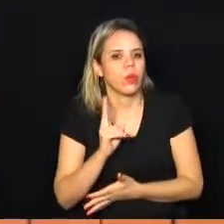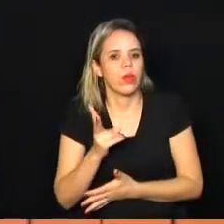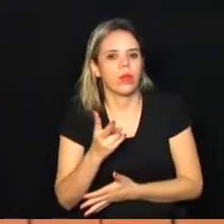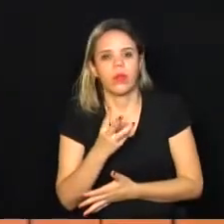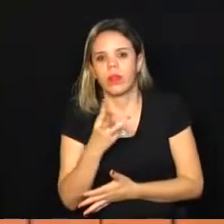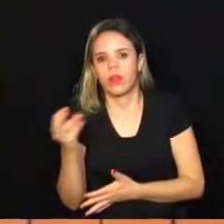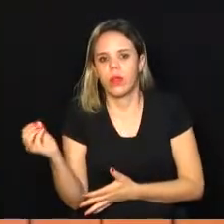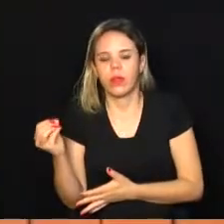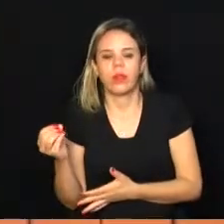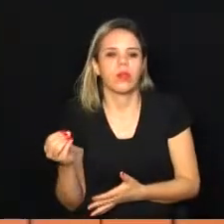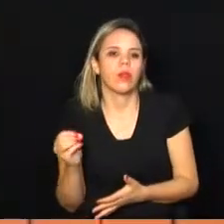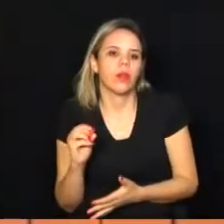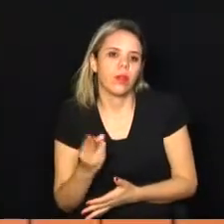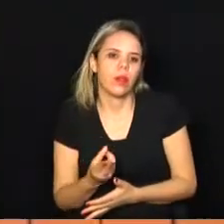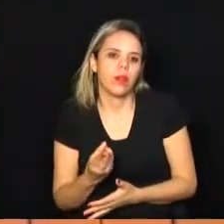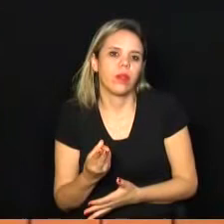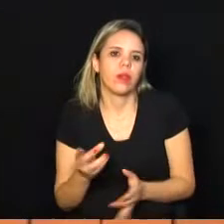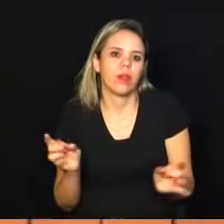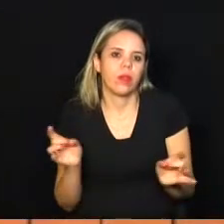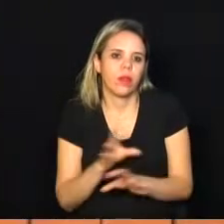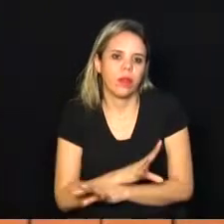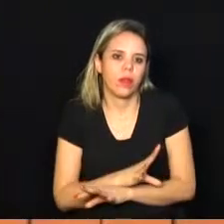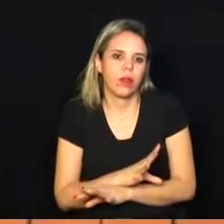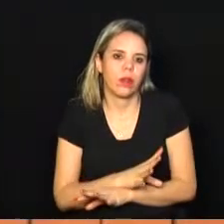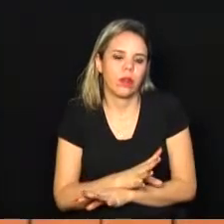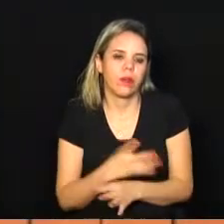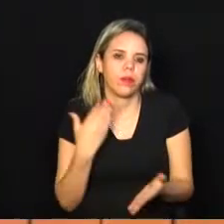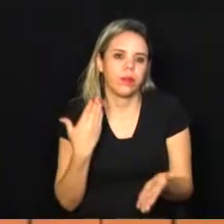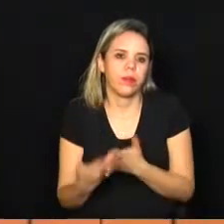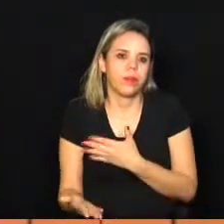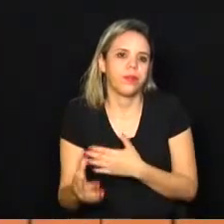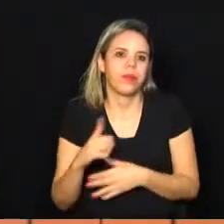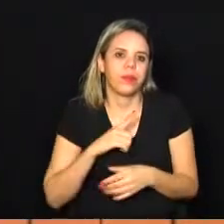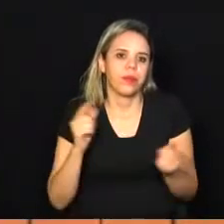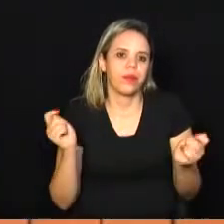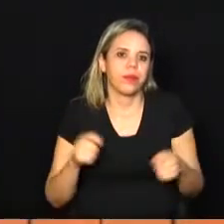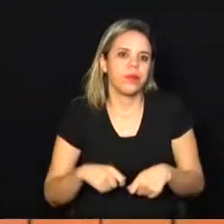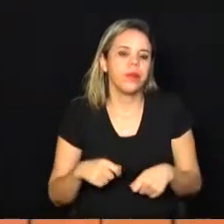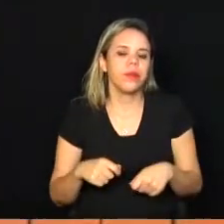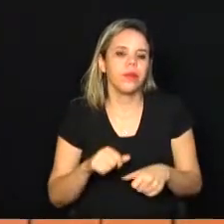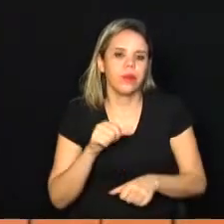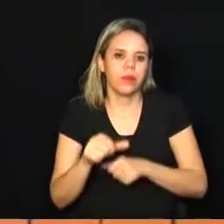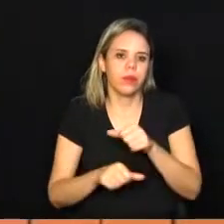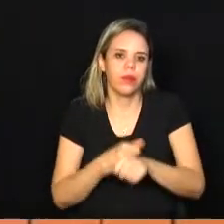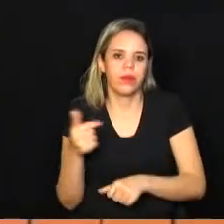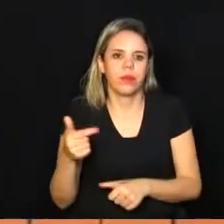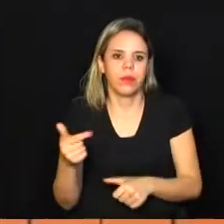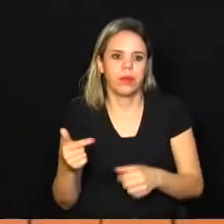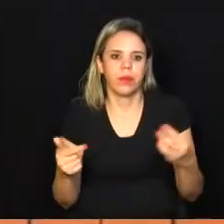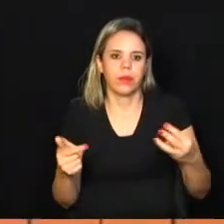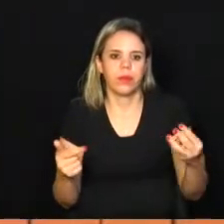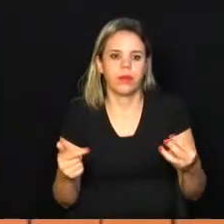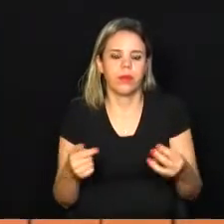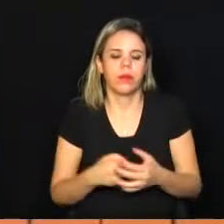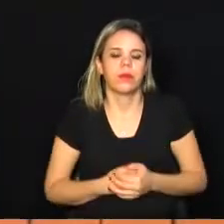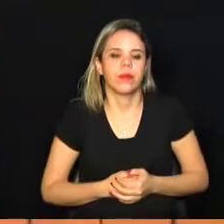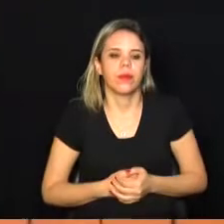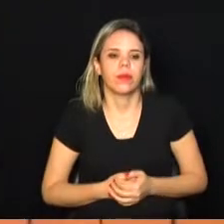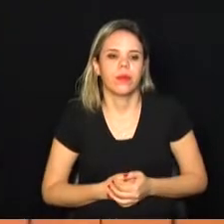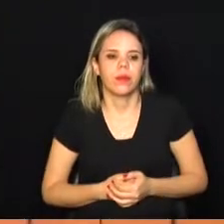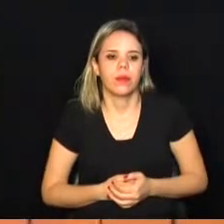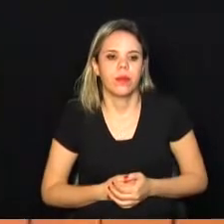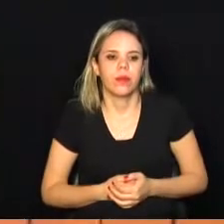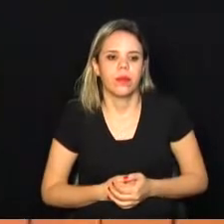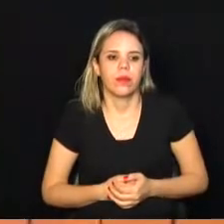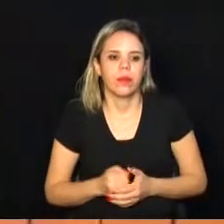30 vezes, acabou este set, você perdeu, você tem a possibilidade de virar no segundo e no terceiro set.